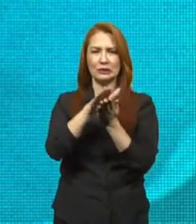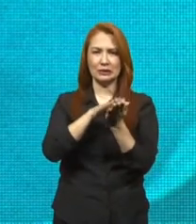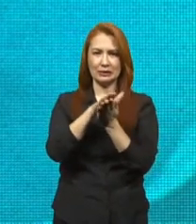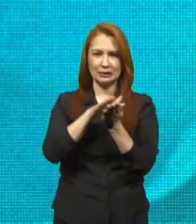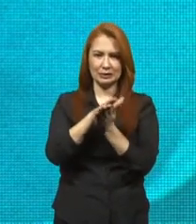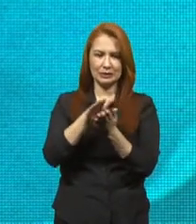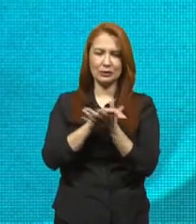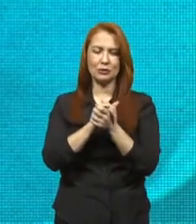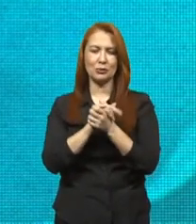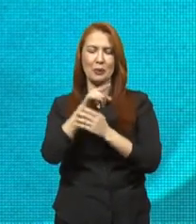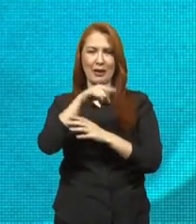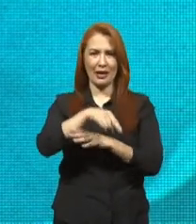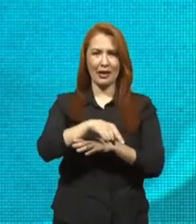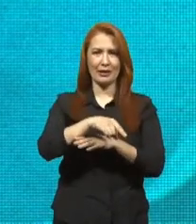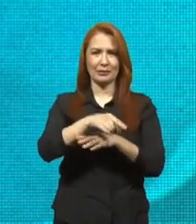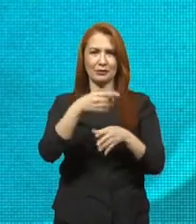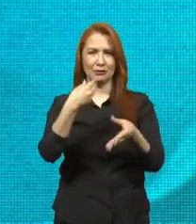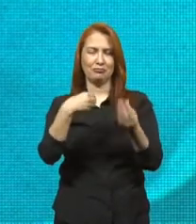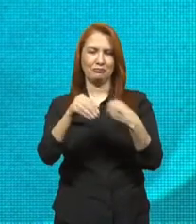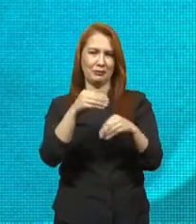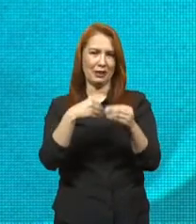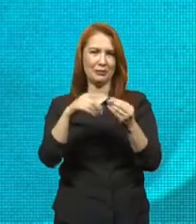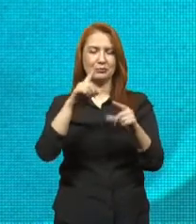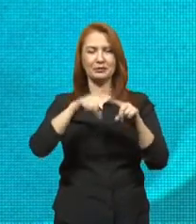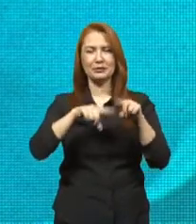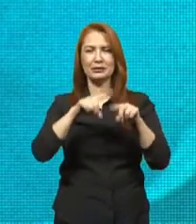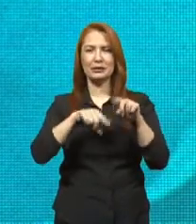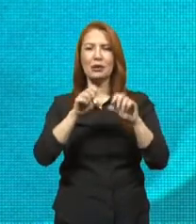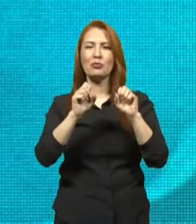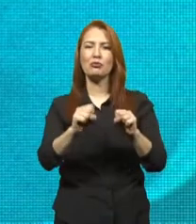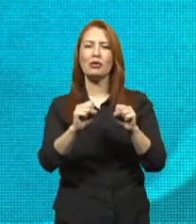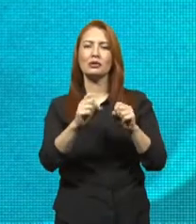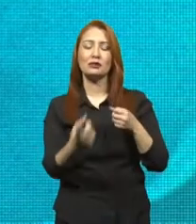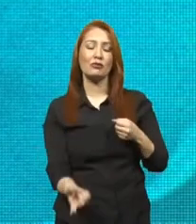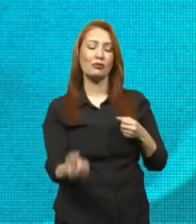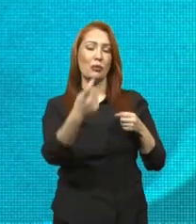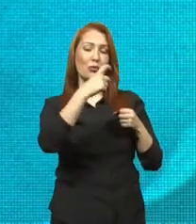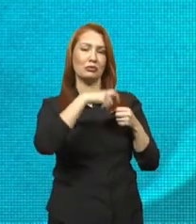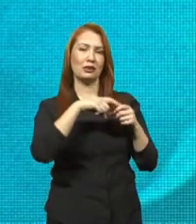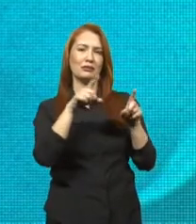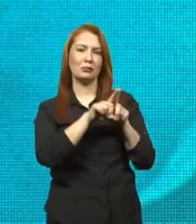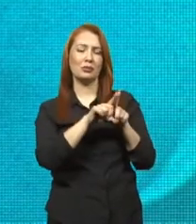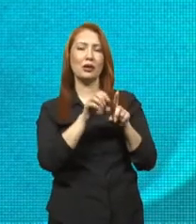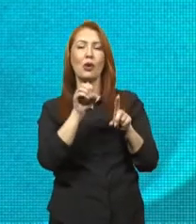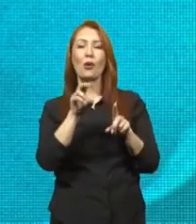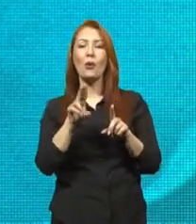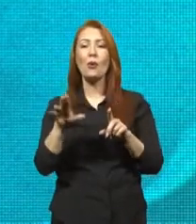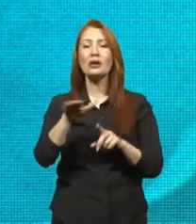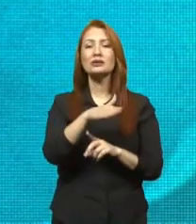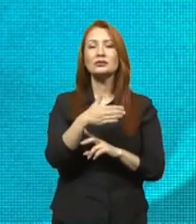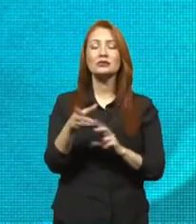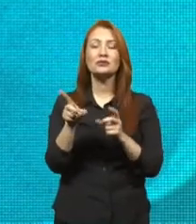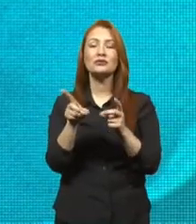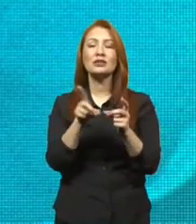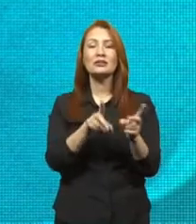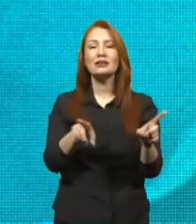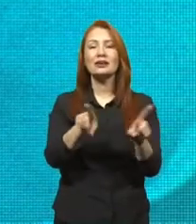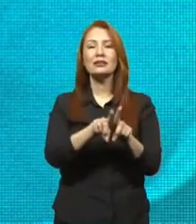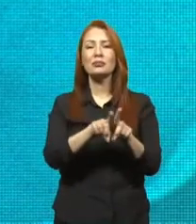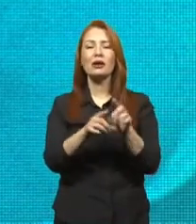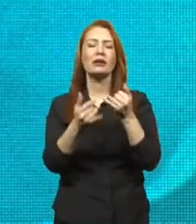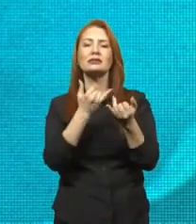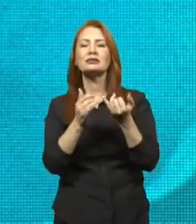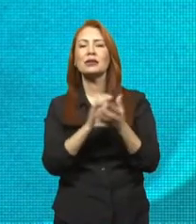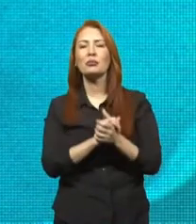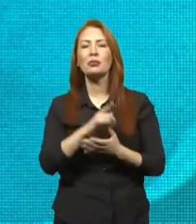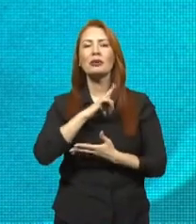de volta para reaproveitar ele. Claro. Ou, às vezes, vender uma peça. E aí, também é uma forma de fidelizar cliente,